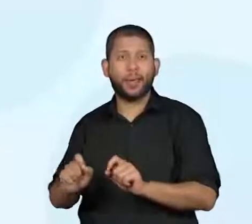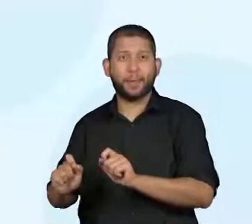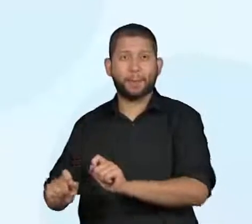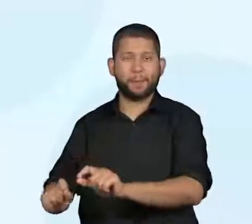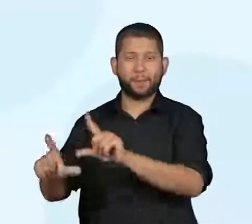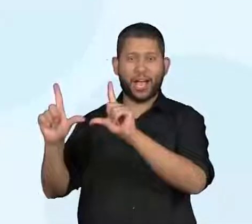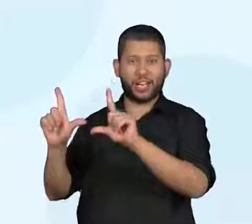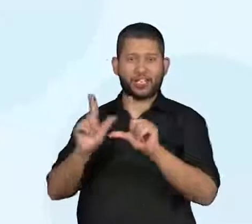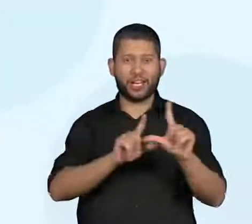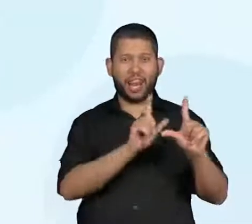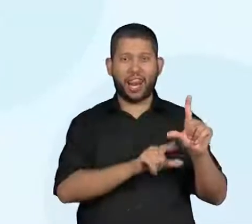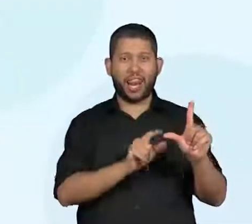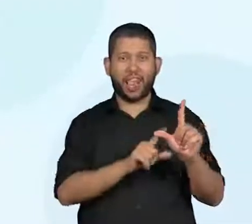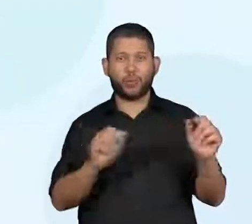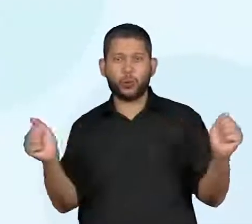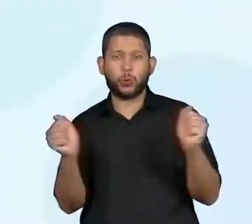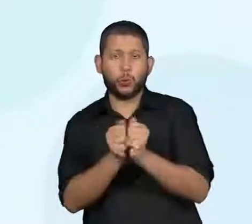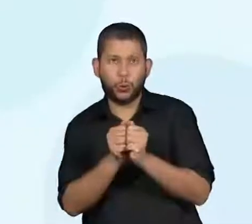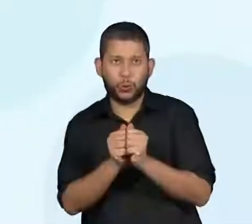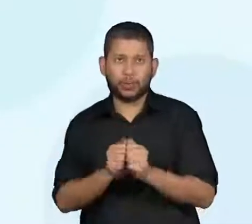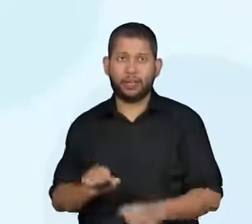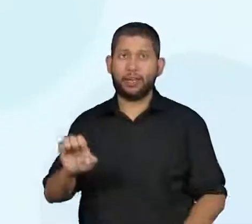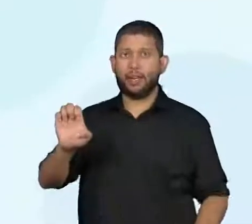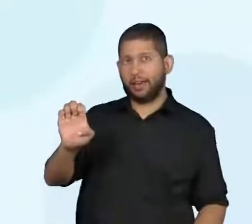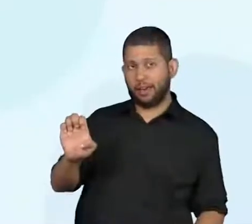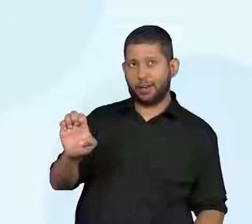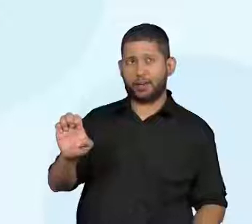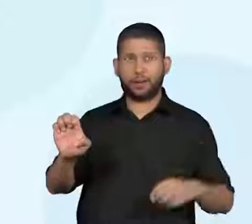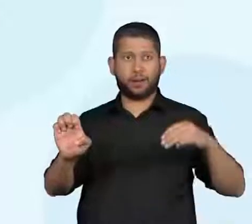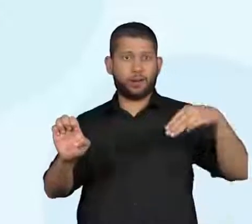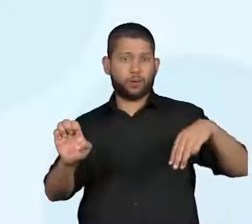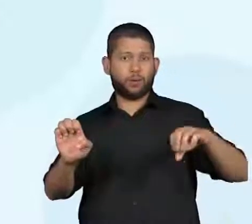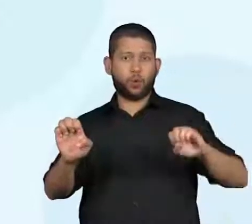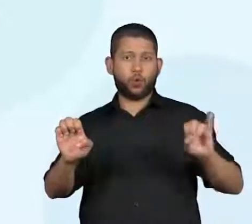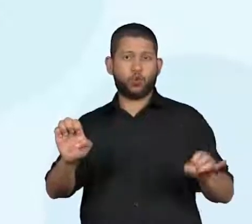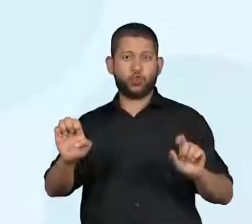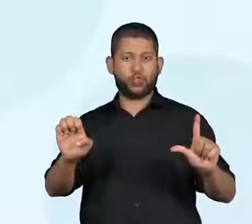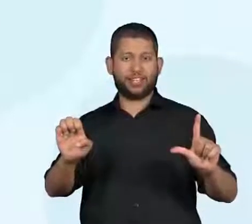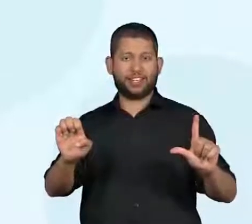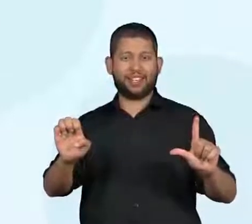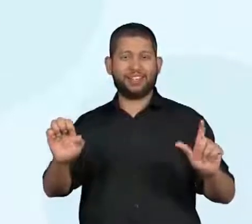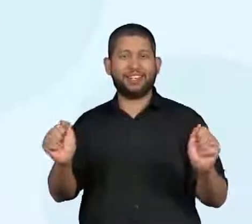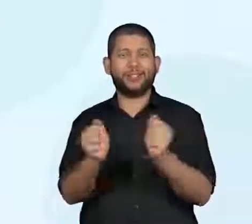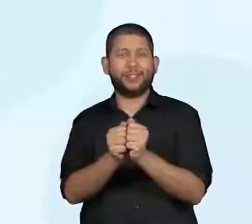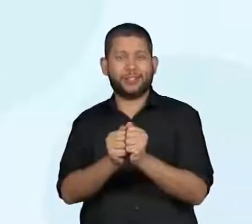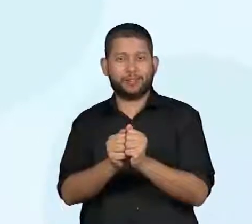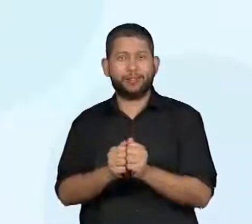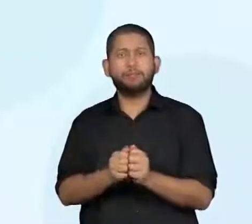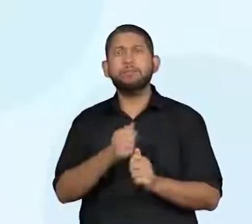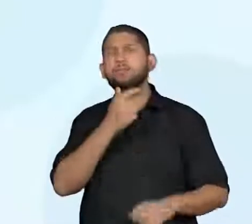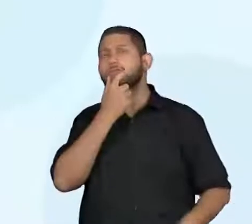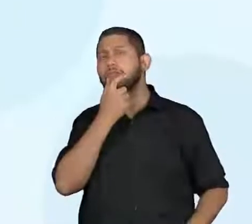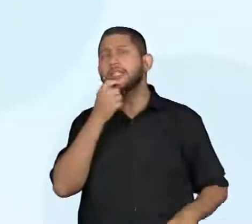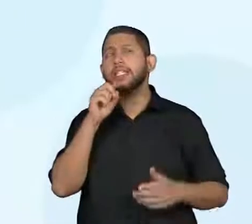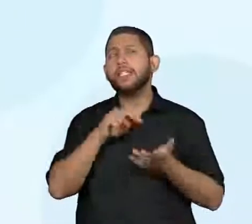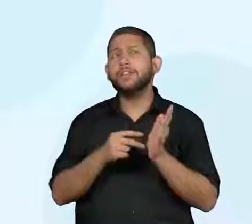Os elementos E, que quer dizer imagem, e emoji, que quer dizer letra. Eles são conhecidos